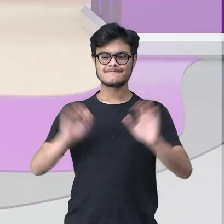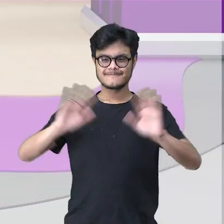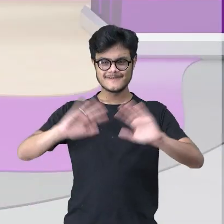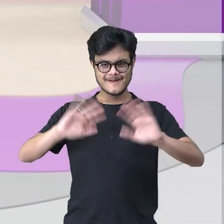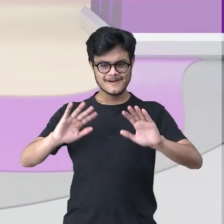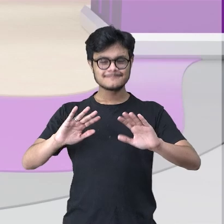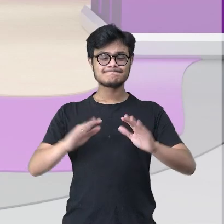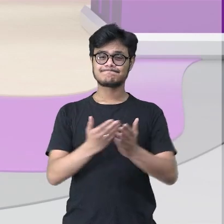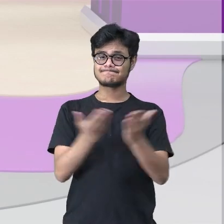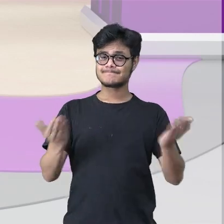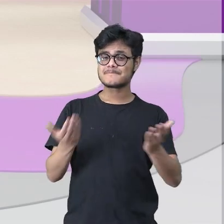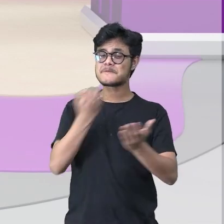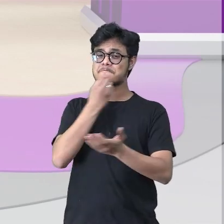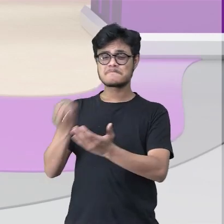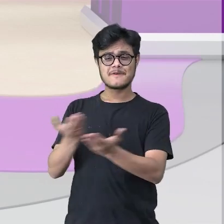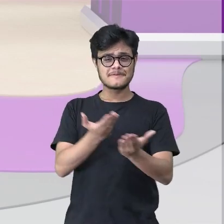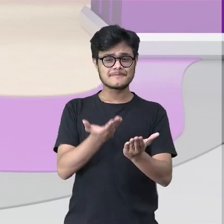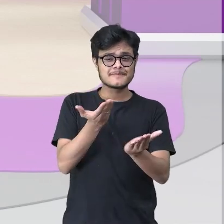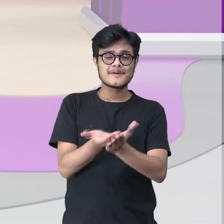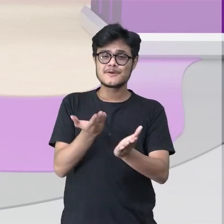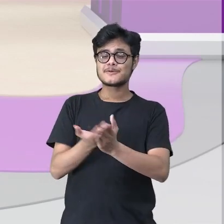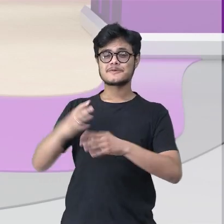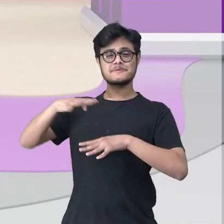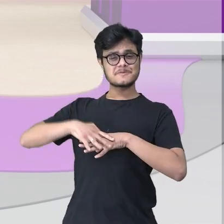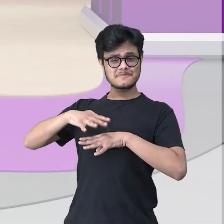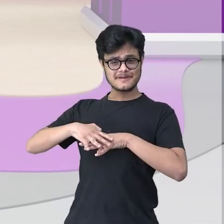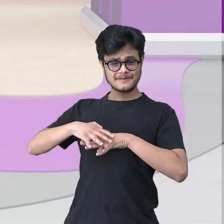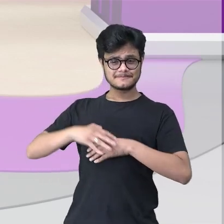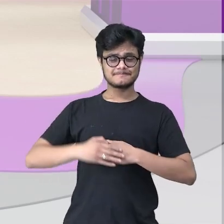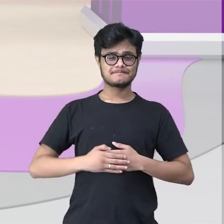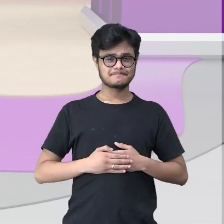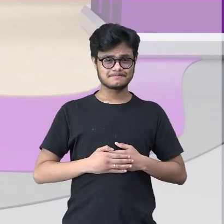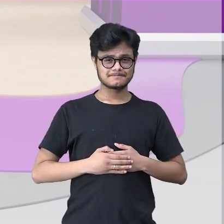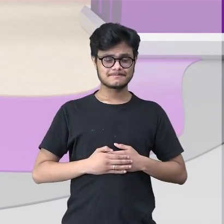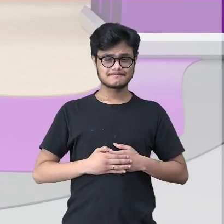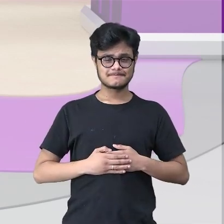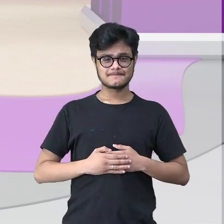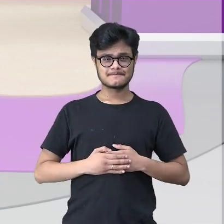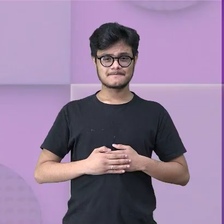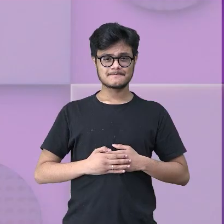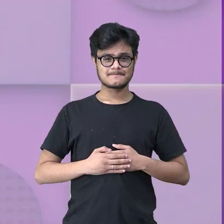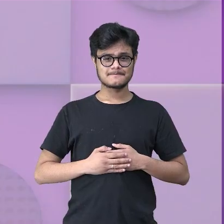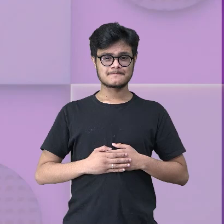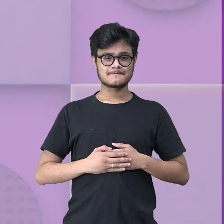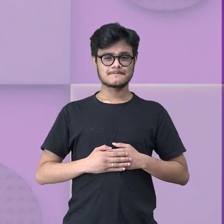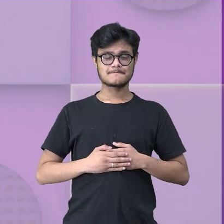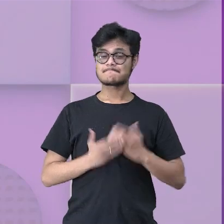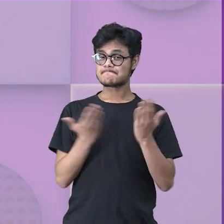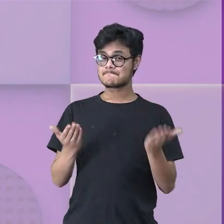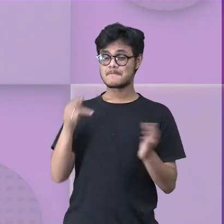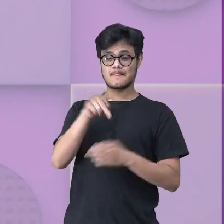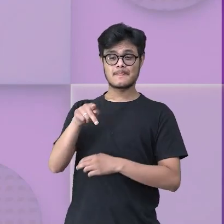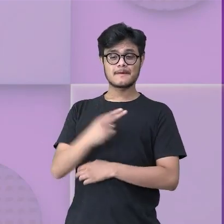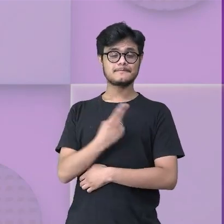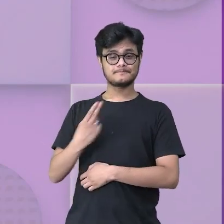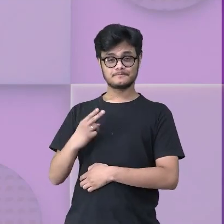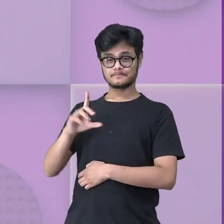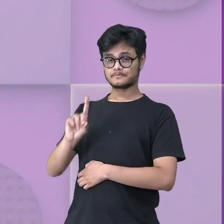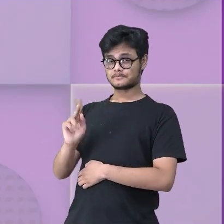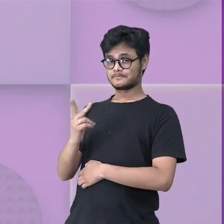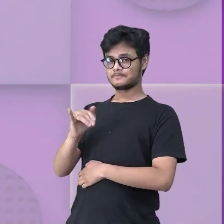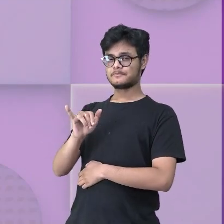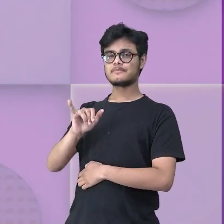Olá a todos, sejam bem-vindos a mais uma aula de matemática. Eu sou a professora